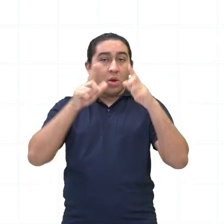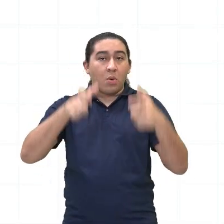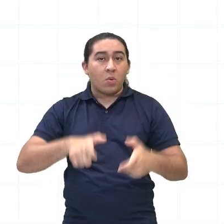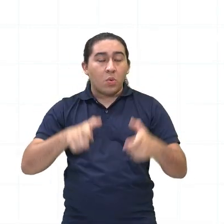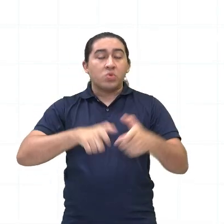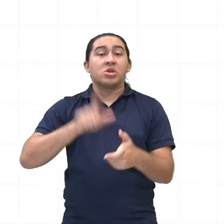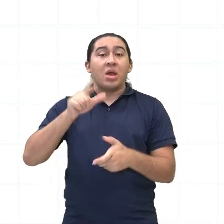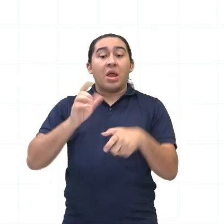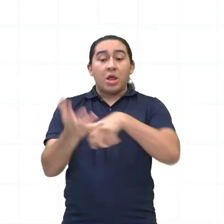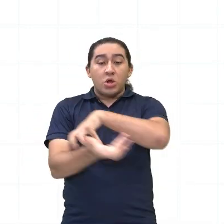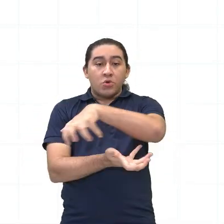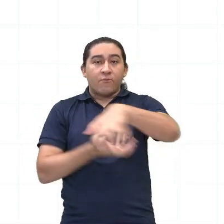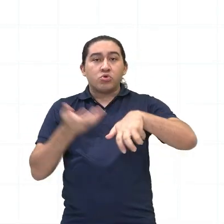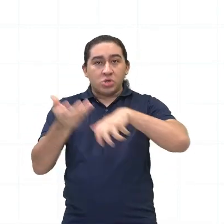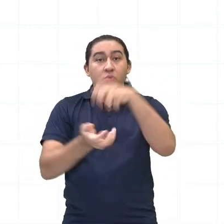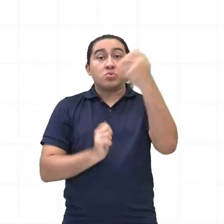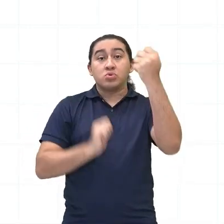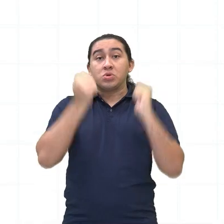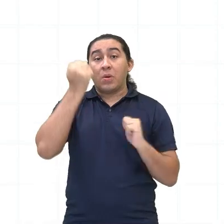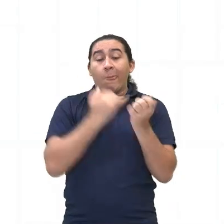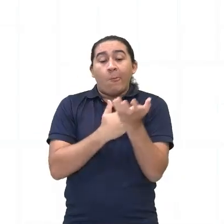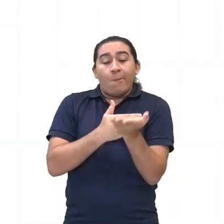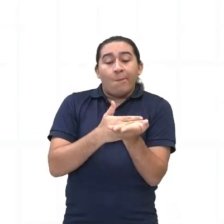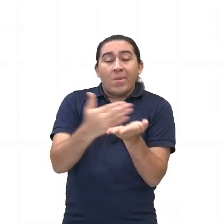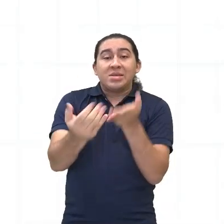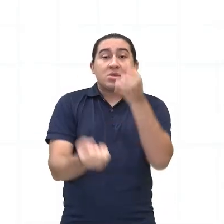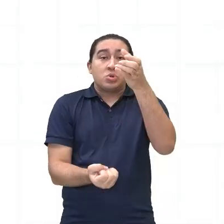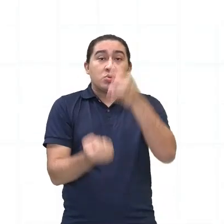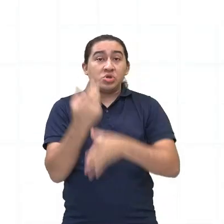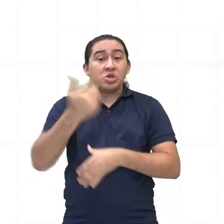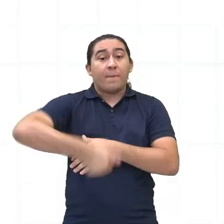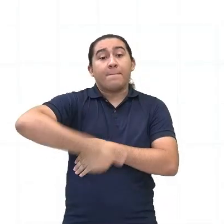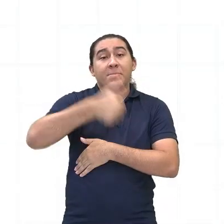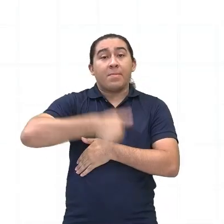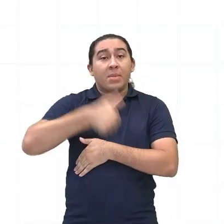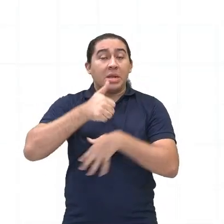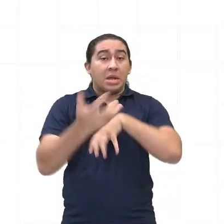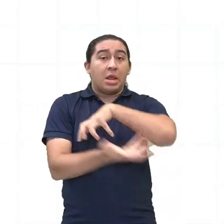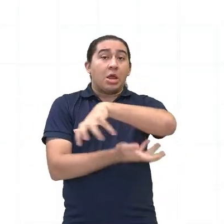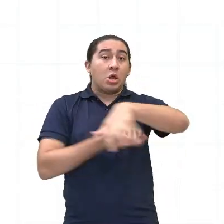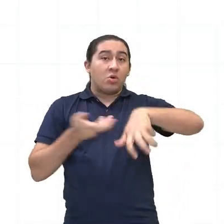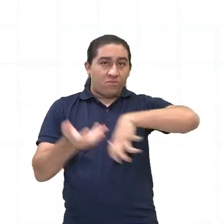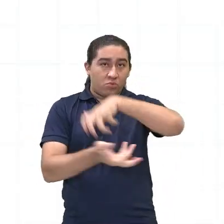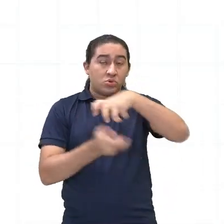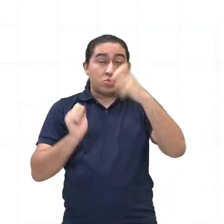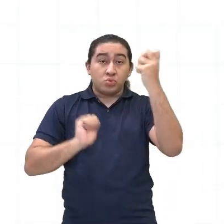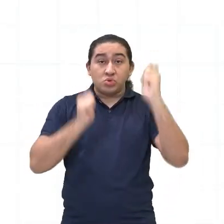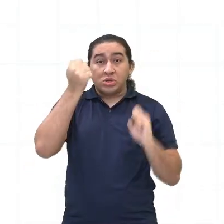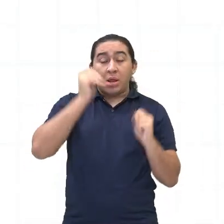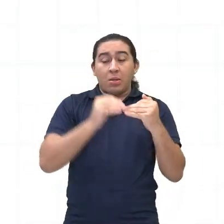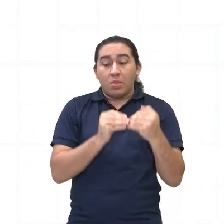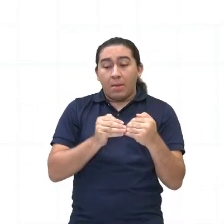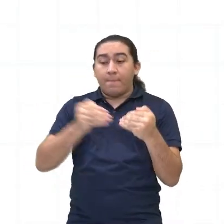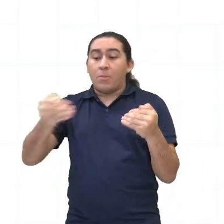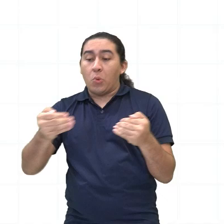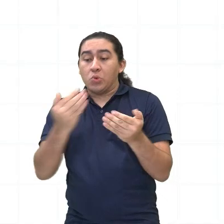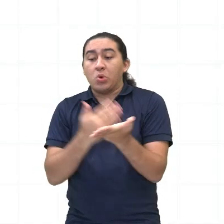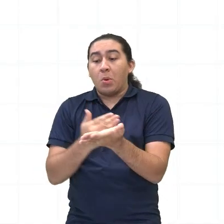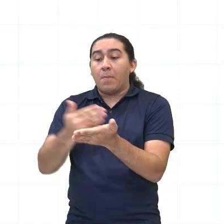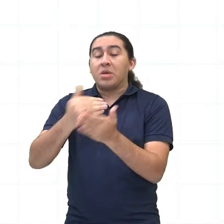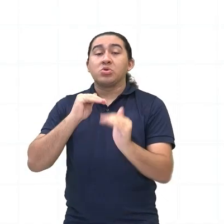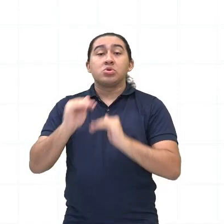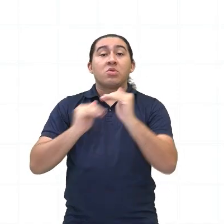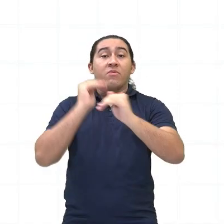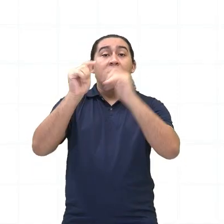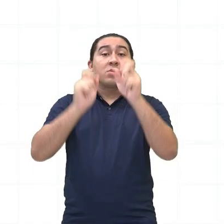parte da Revolução Industrial, quando começam a surgir as primeiras revoluções industriais, industriais. Com o passar dos anos, começa o desenvolvimento